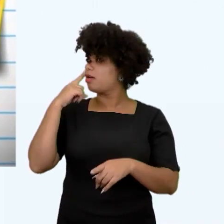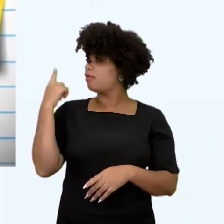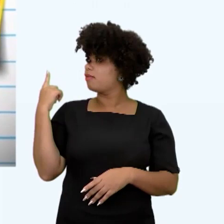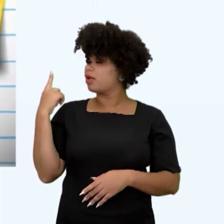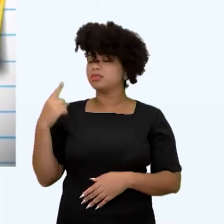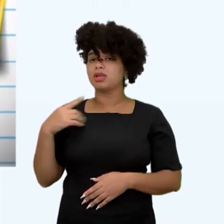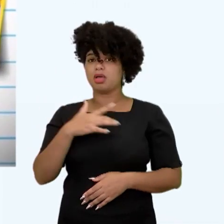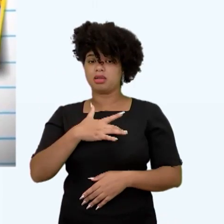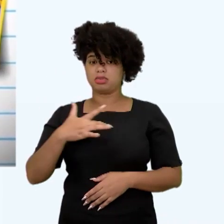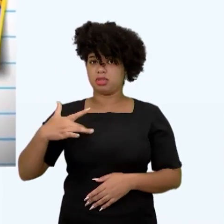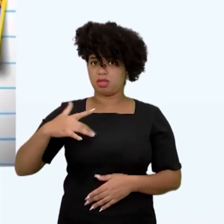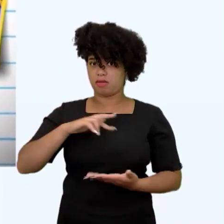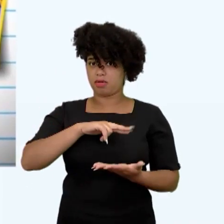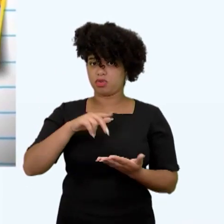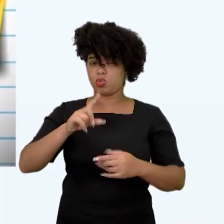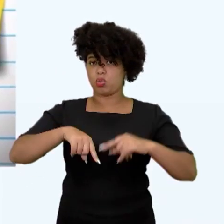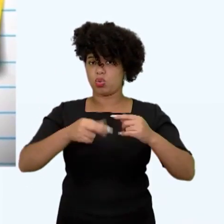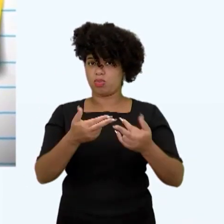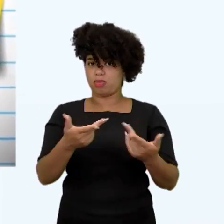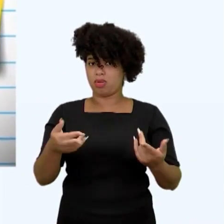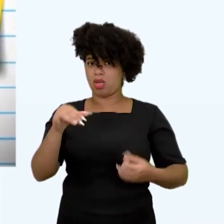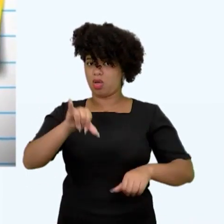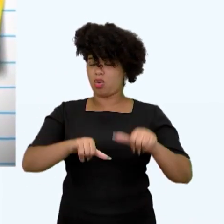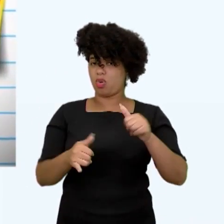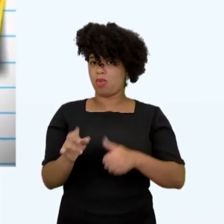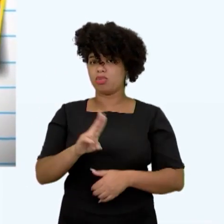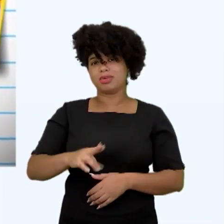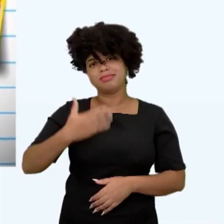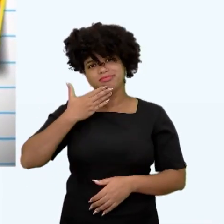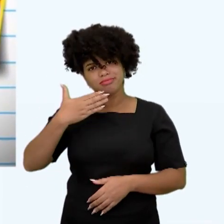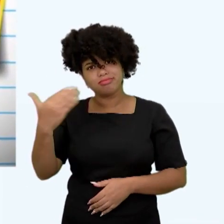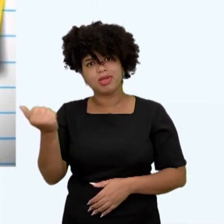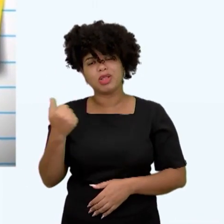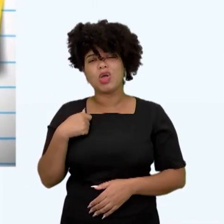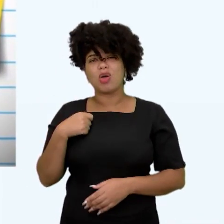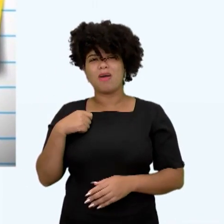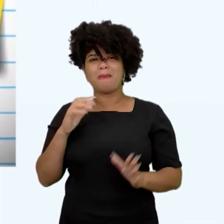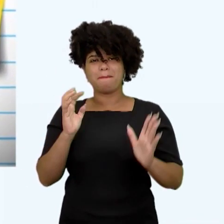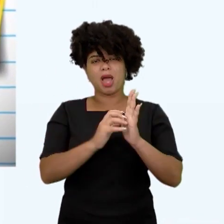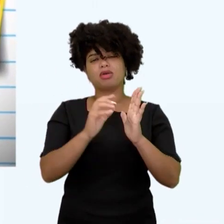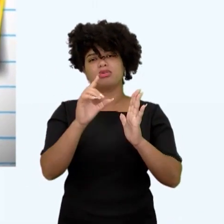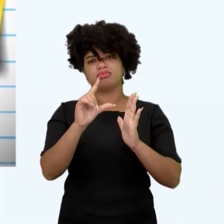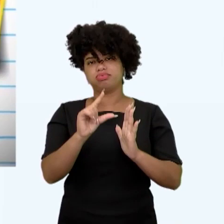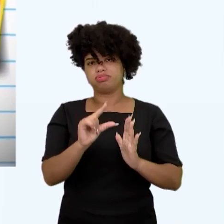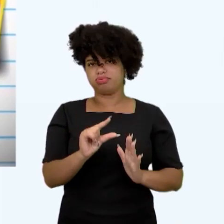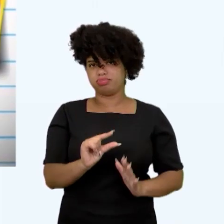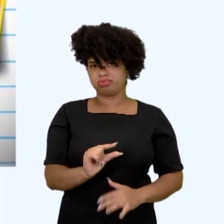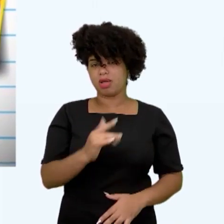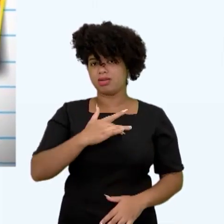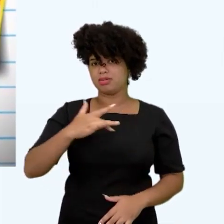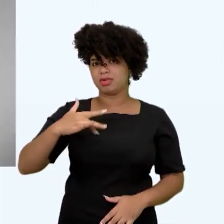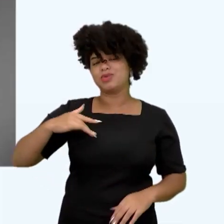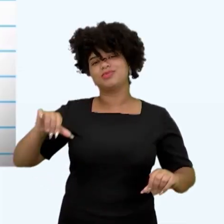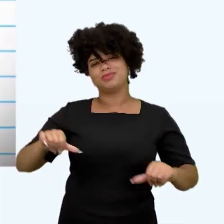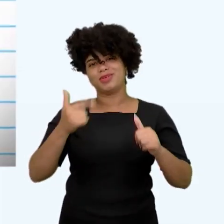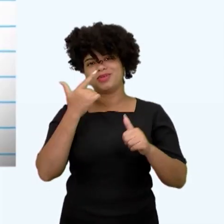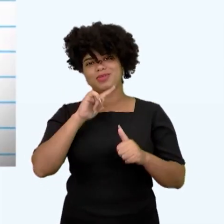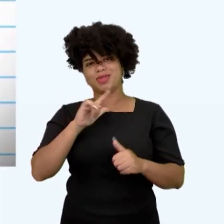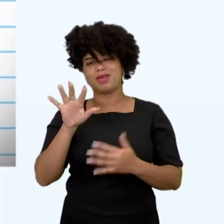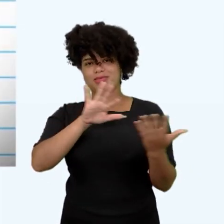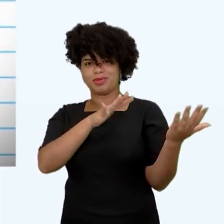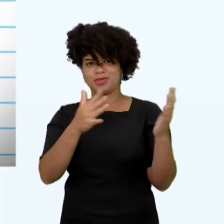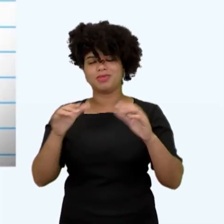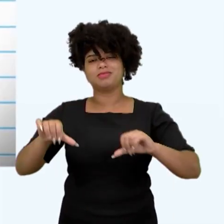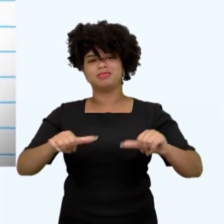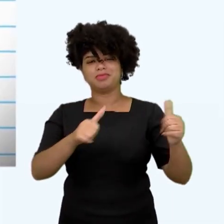ambientalmente saudável dos produtos químicos e demais resíduos, a fim de minimizar seus impactos negativos sobre a saúde humana e o meio ambiente,